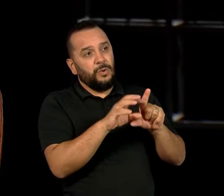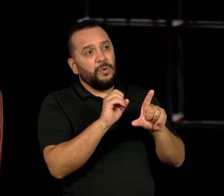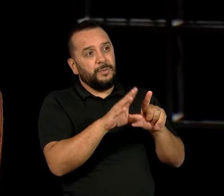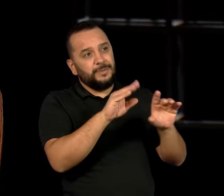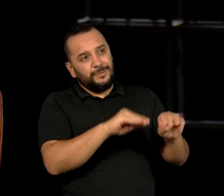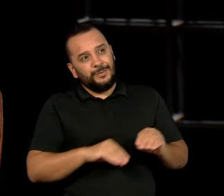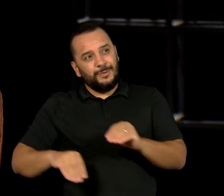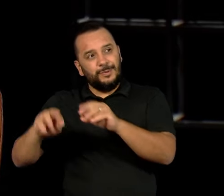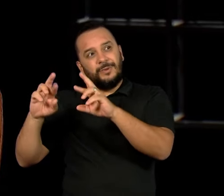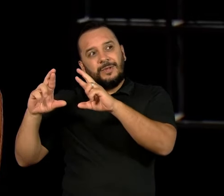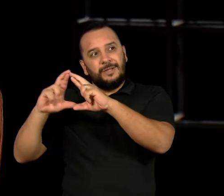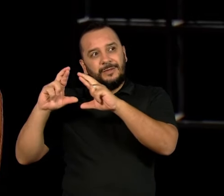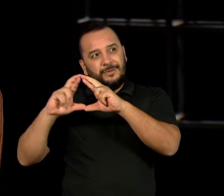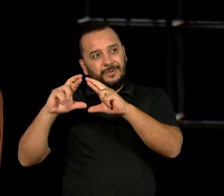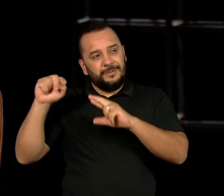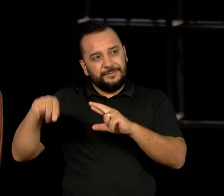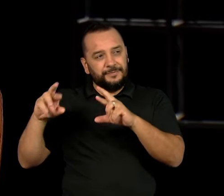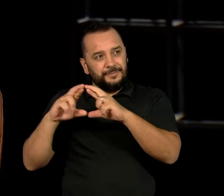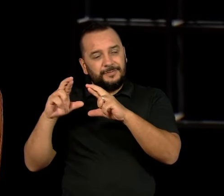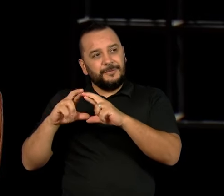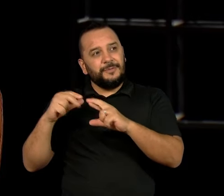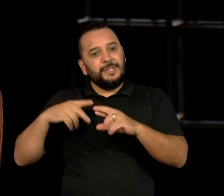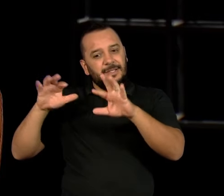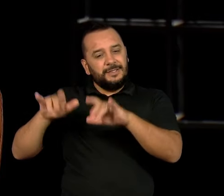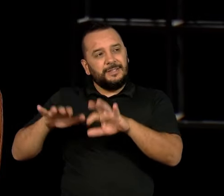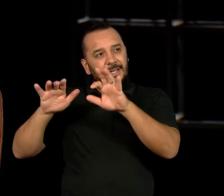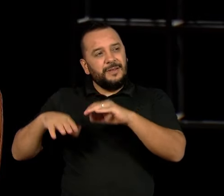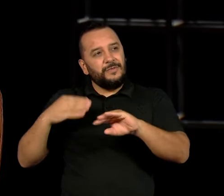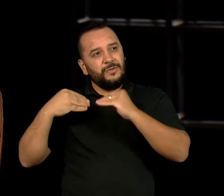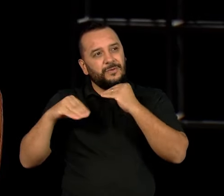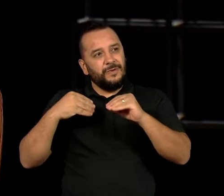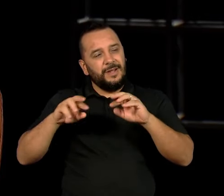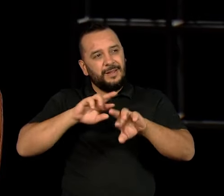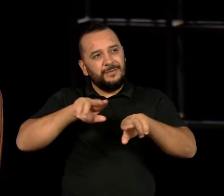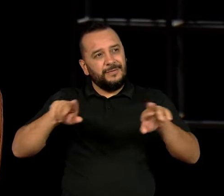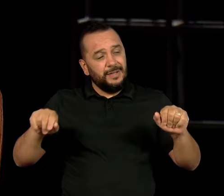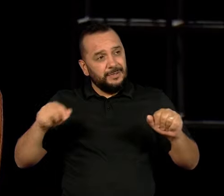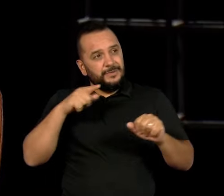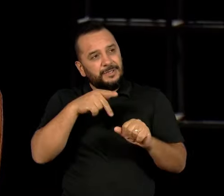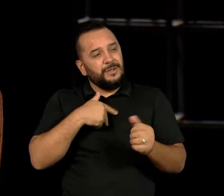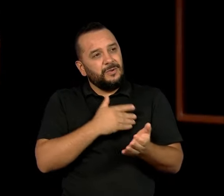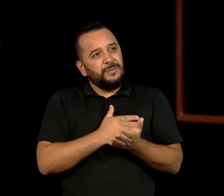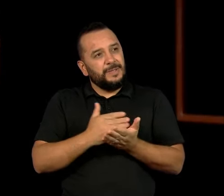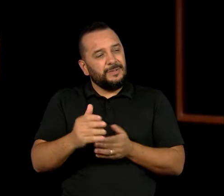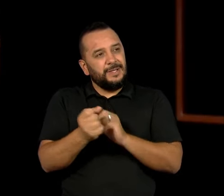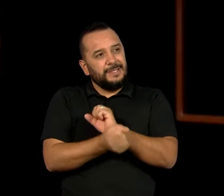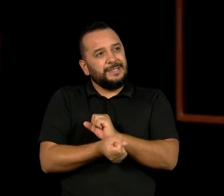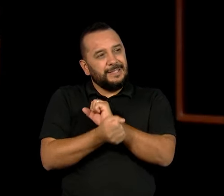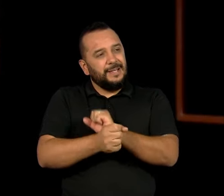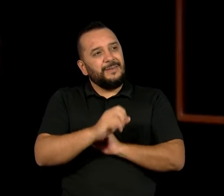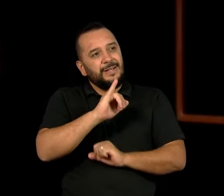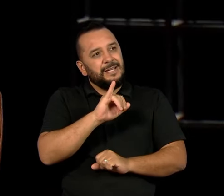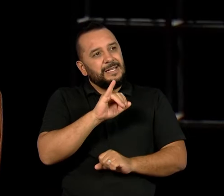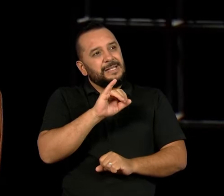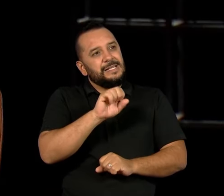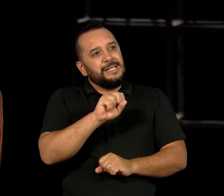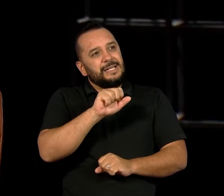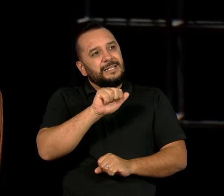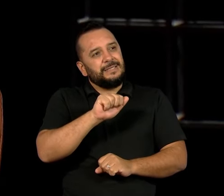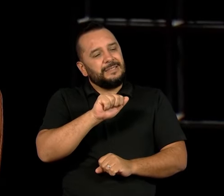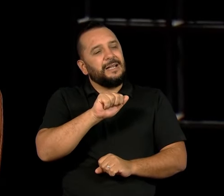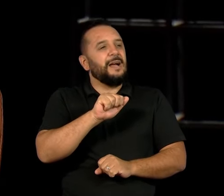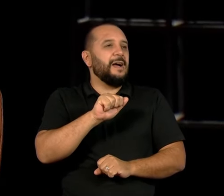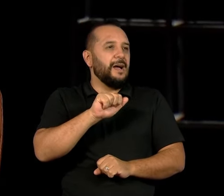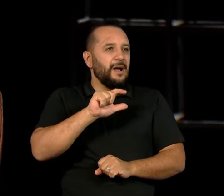TV Record. E lá você escreve várias novelas. Mas você começou com a Escrava Isaura. Como foi que você encarou